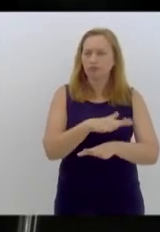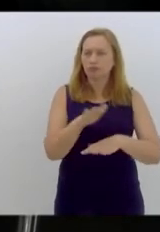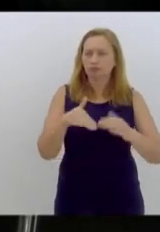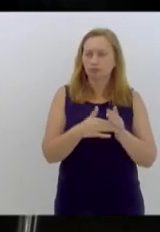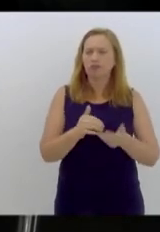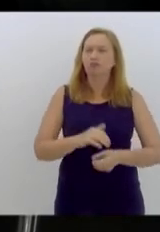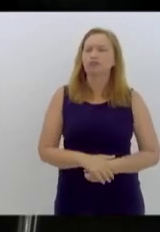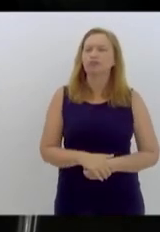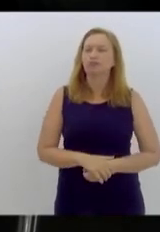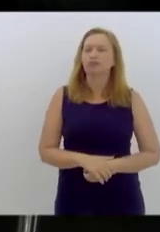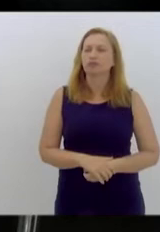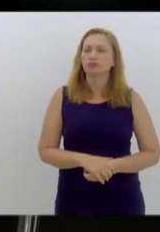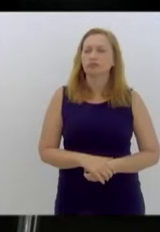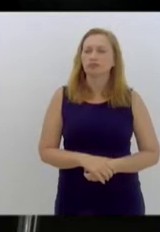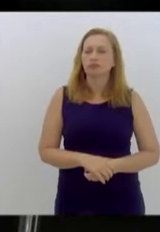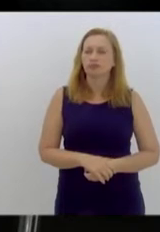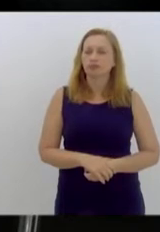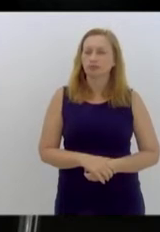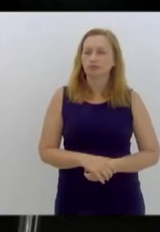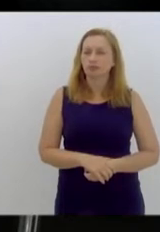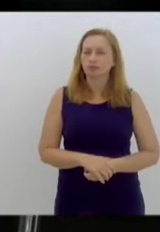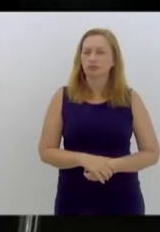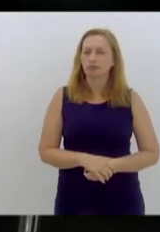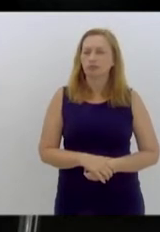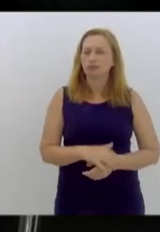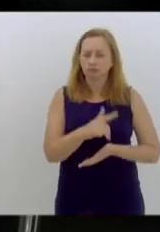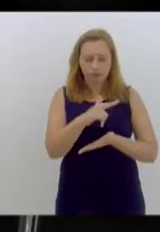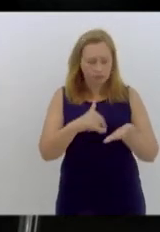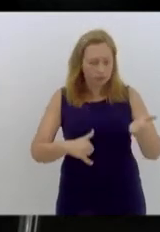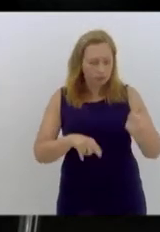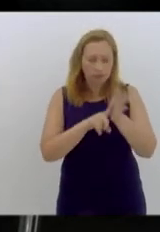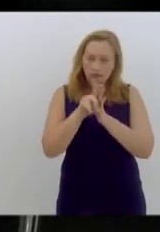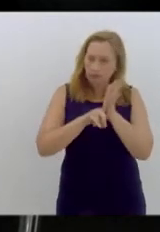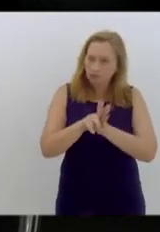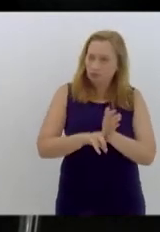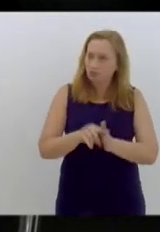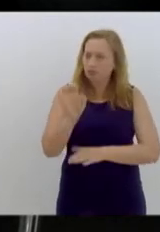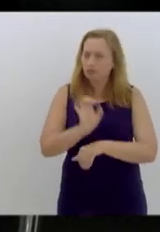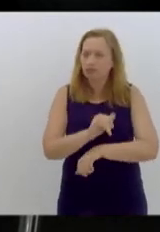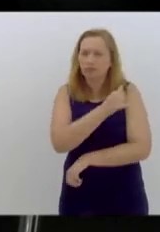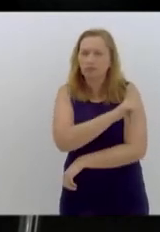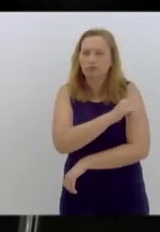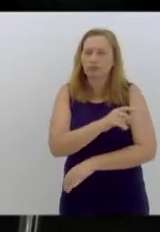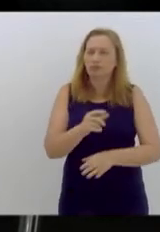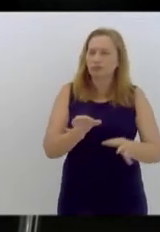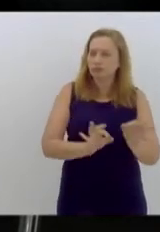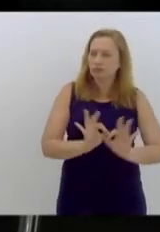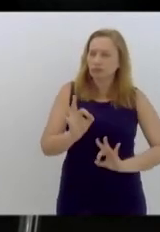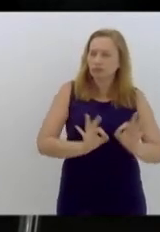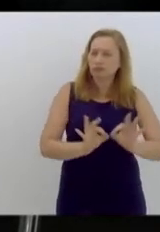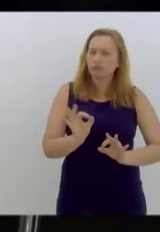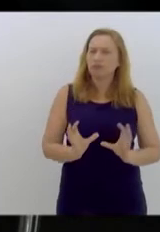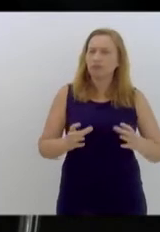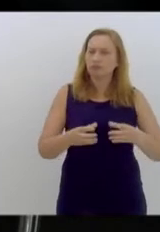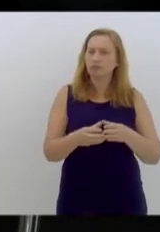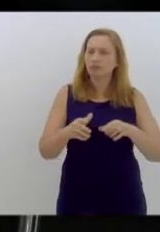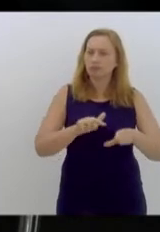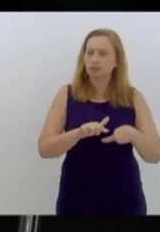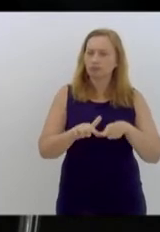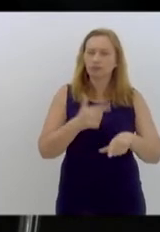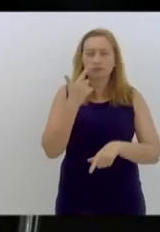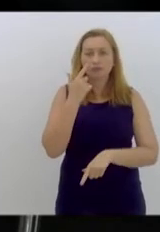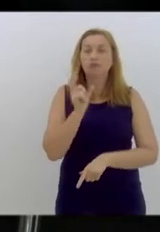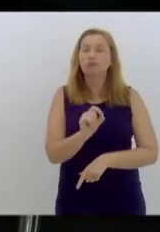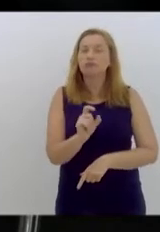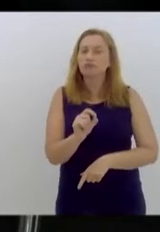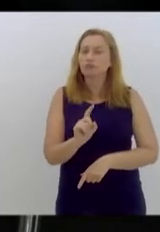adicionado. Revisitando os documentos que o Estado do Rio de Janeiro preparou no âmbito do grupo de trabalho, vemos que